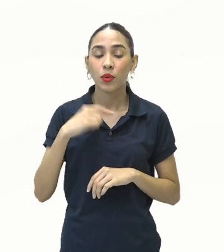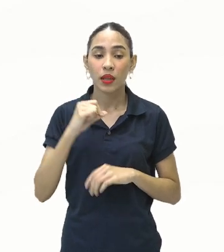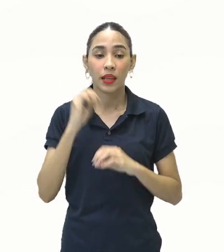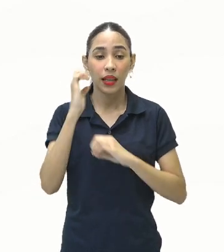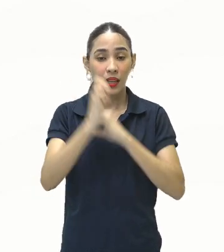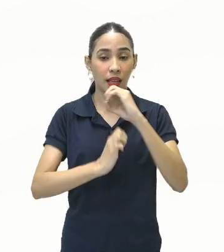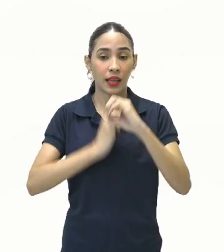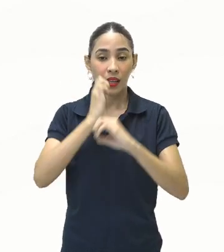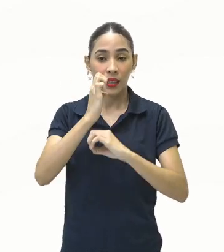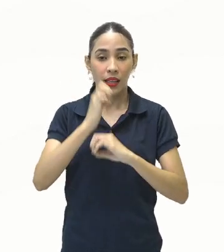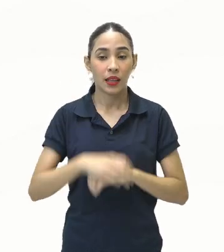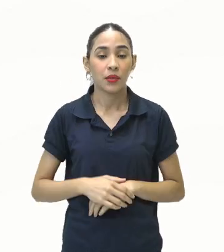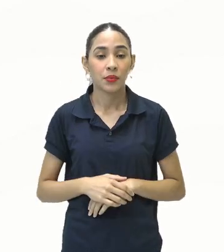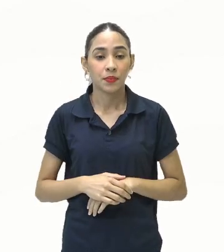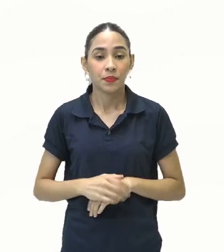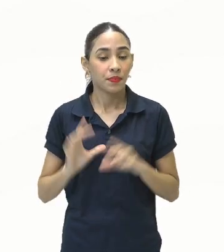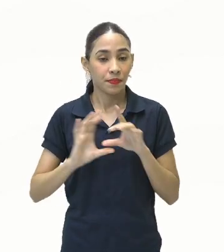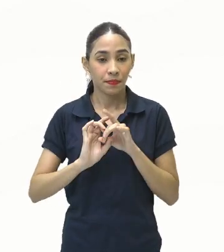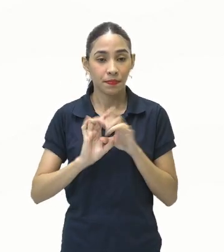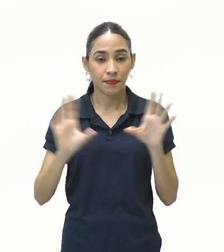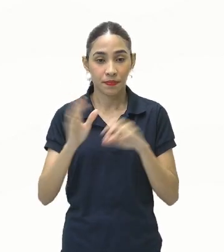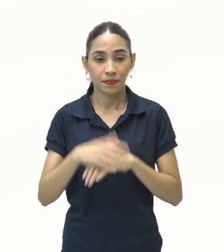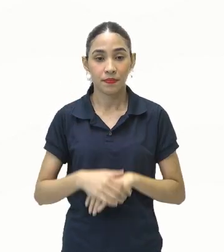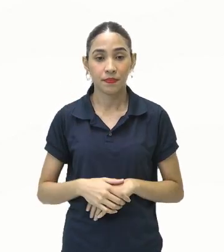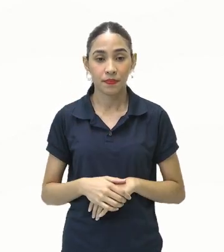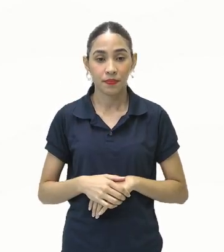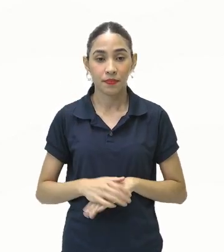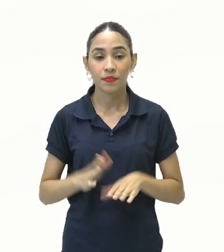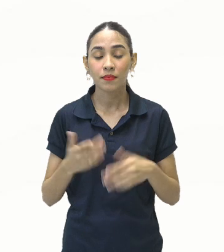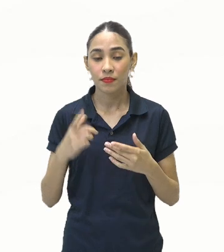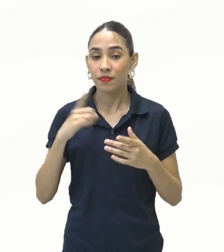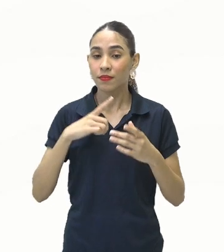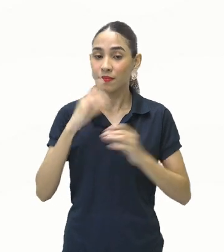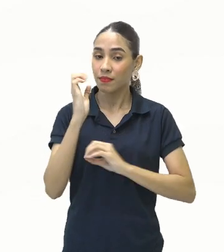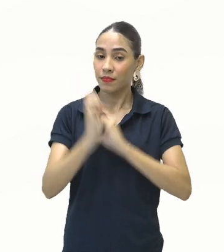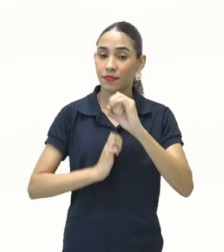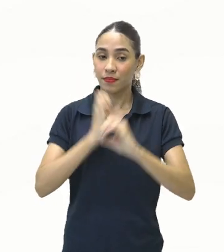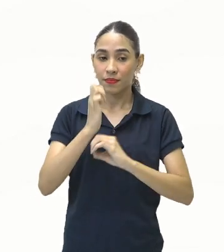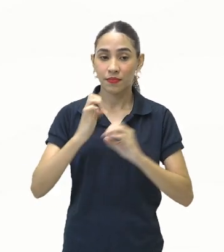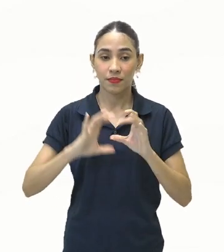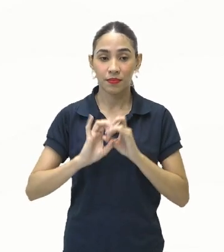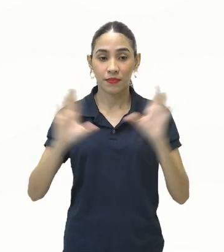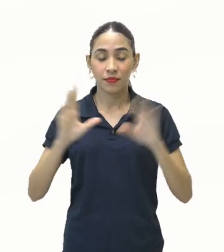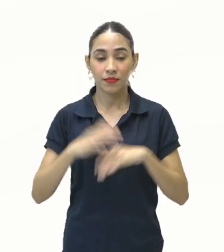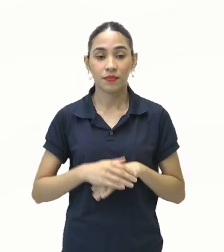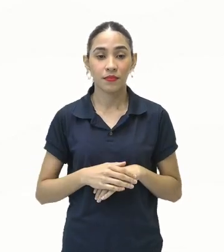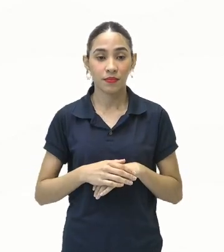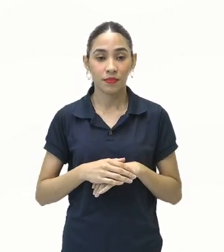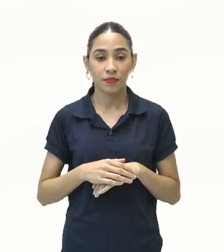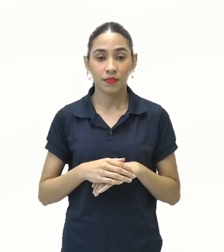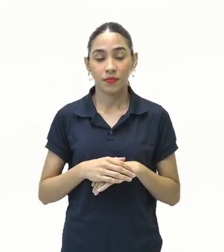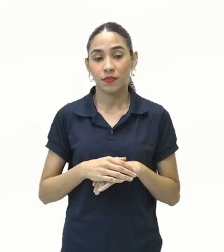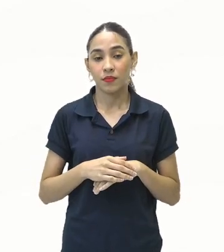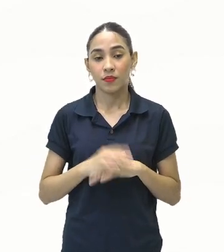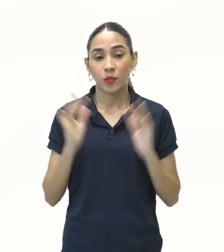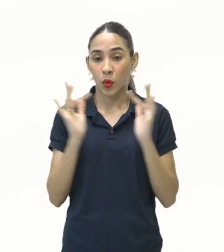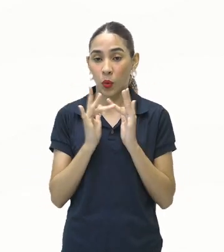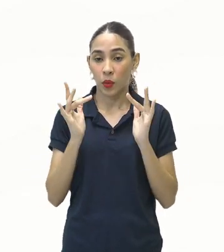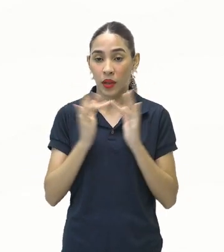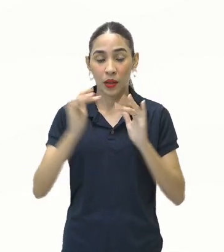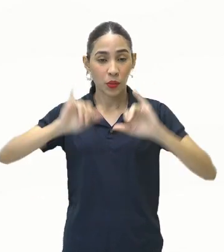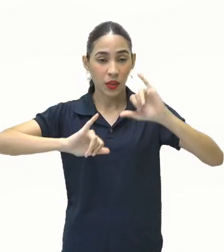elétrons soltos, tá? Então, eu tenho um par de elétrons soltos. Qualquer elemento químico